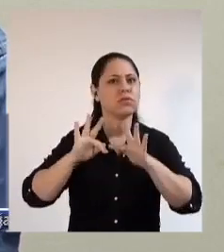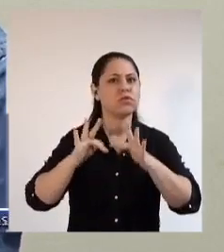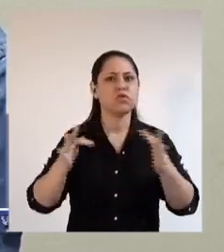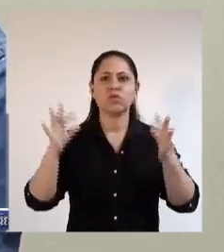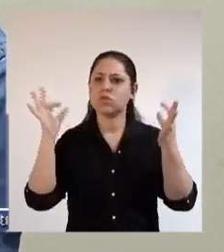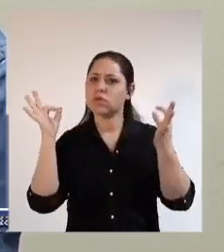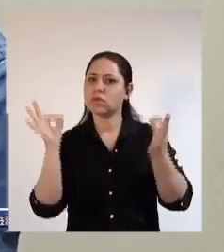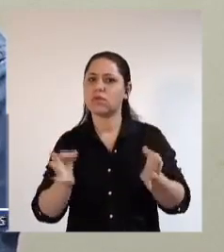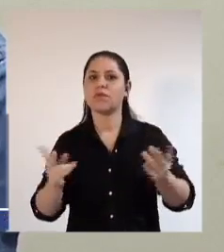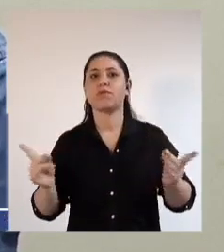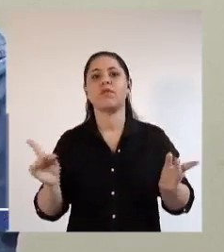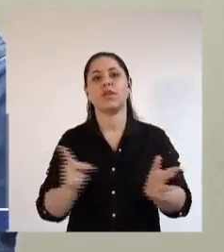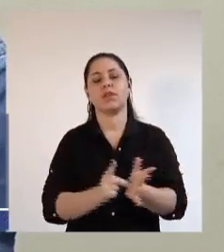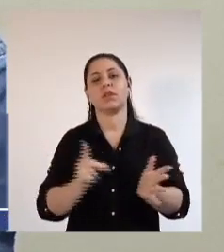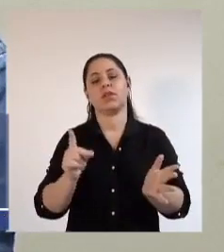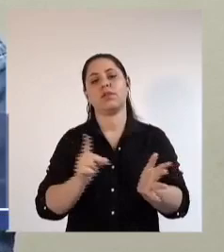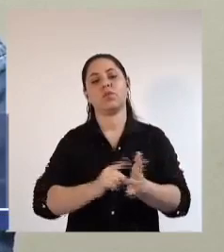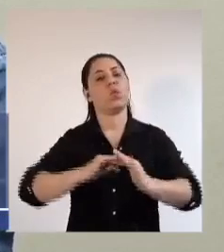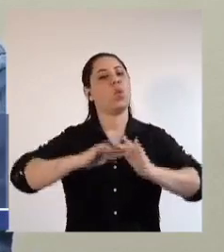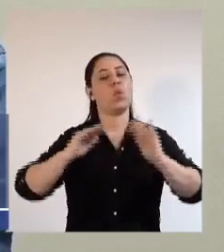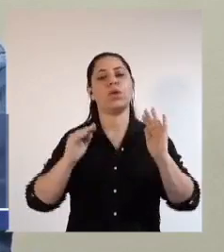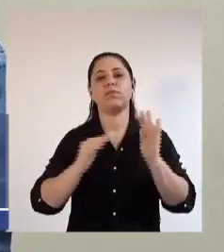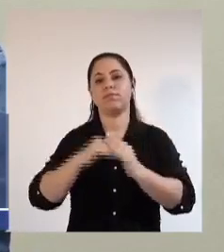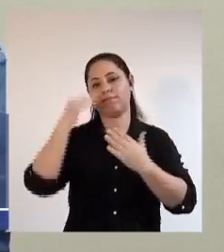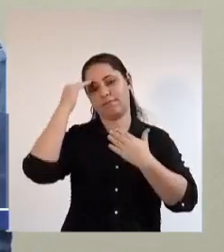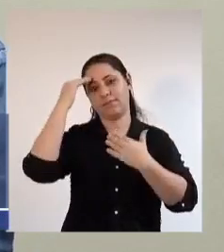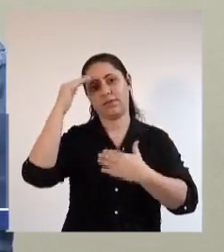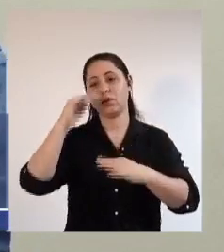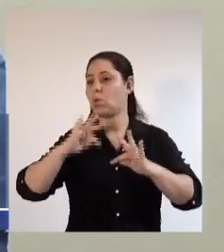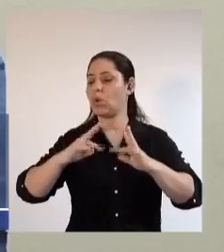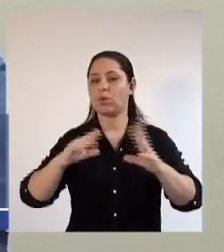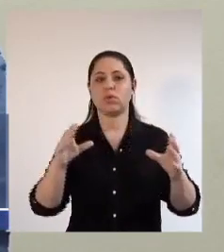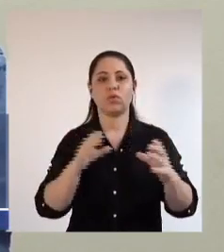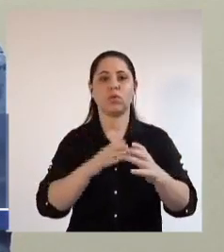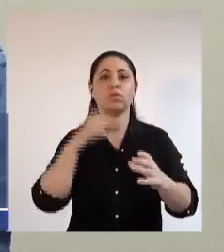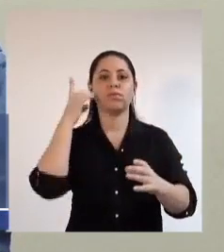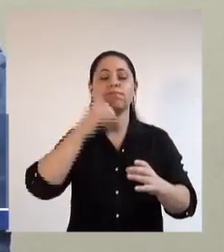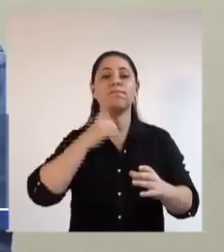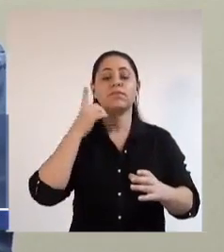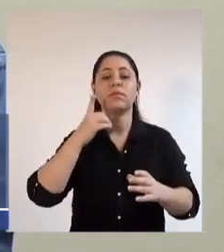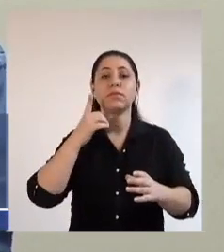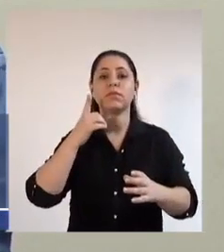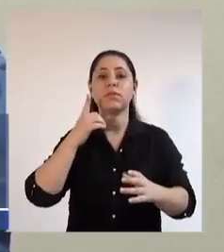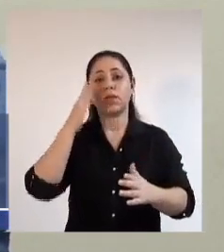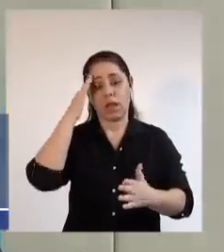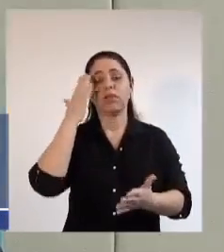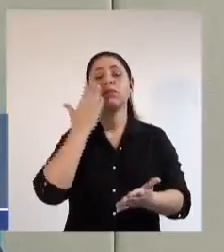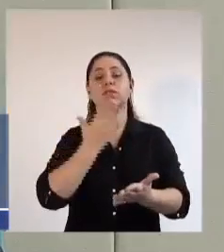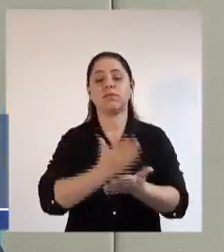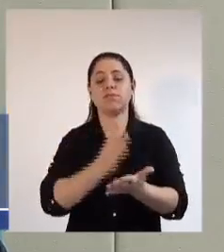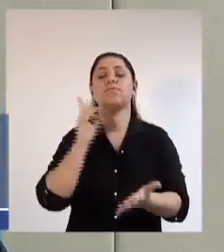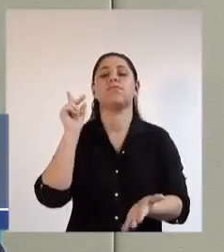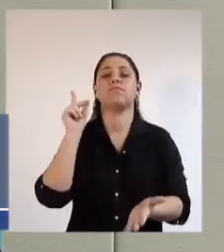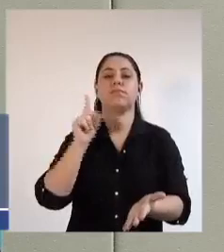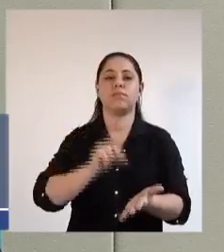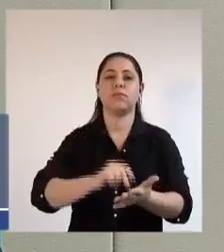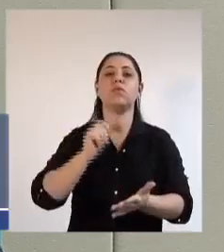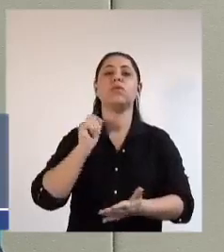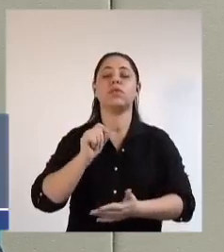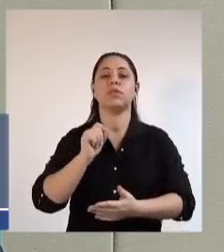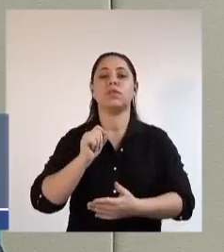ao senhor ea todos os deputados que compõem essa essa comissão que tenho certeza irá alavancar